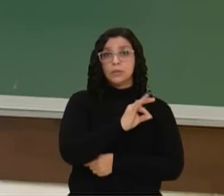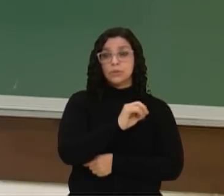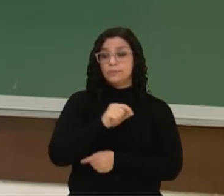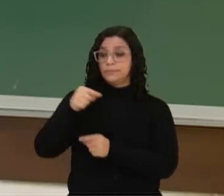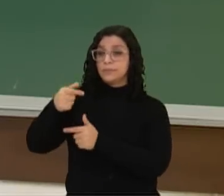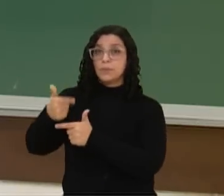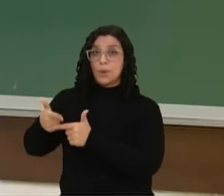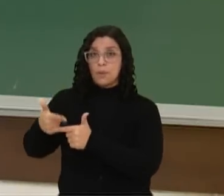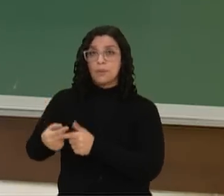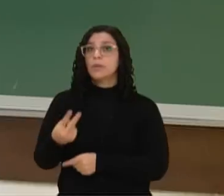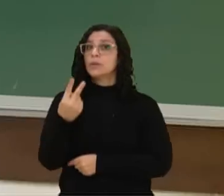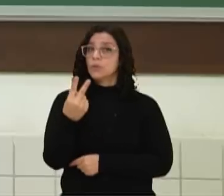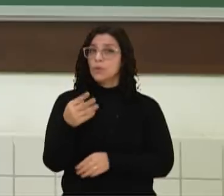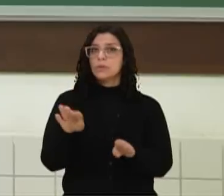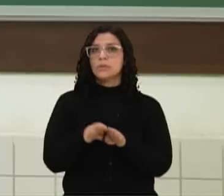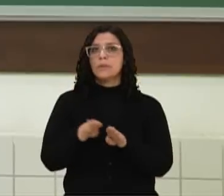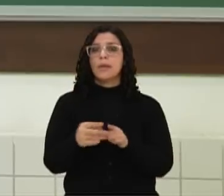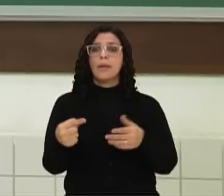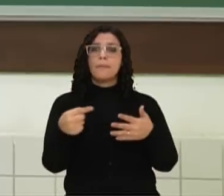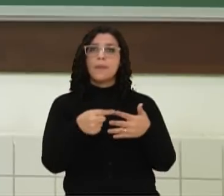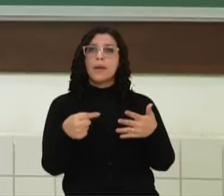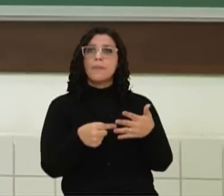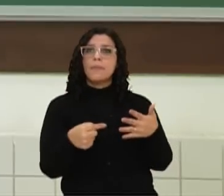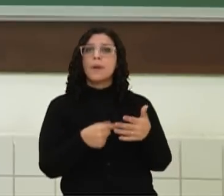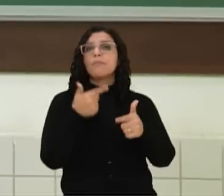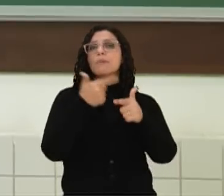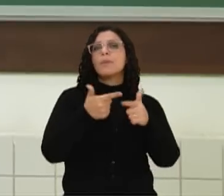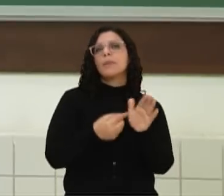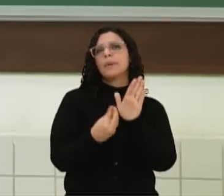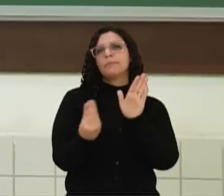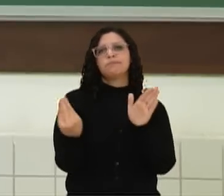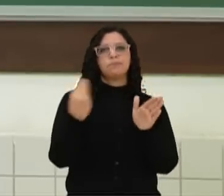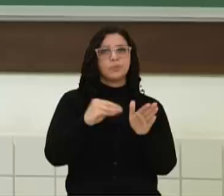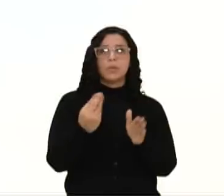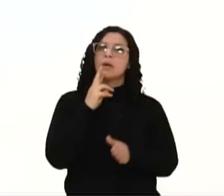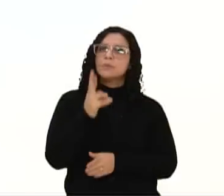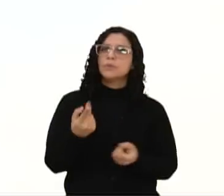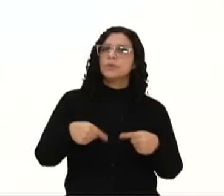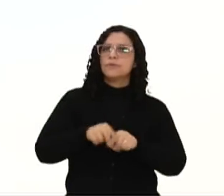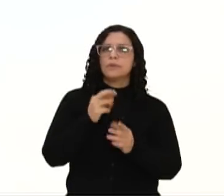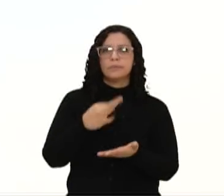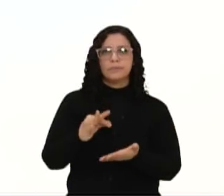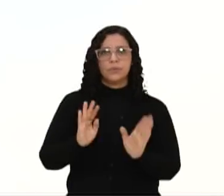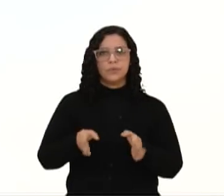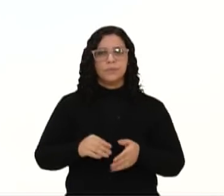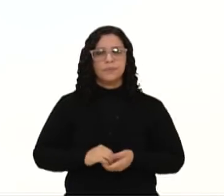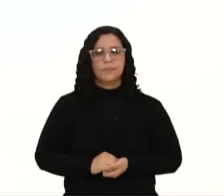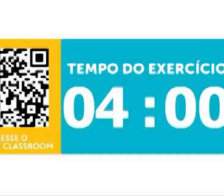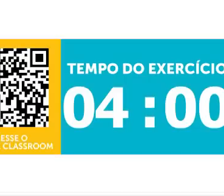ambiental. E 2, escreva exemplos de problemas ambientais. Respondo e a gente já volta para corrigir.